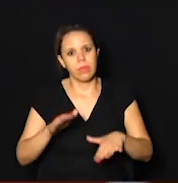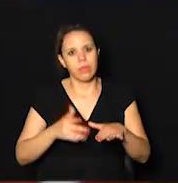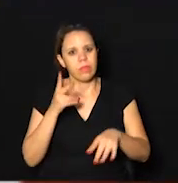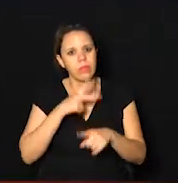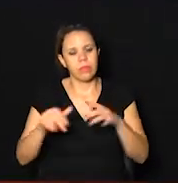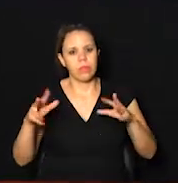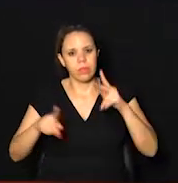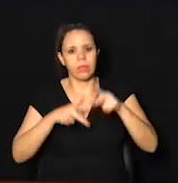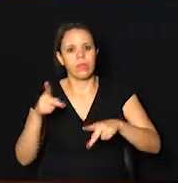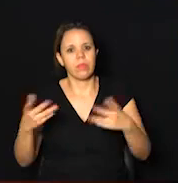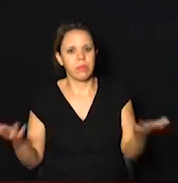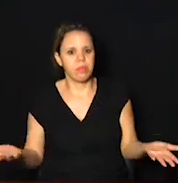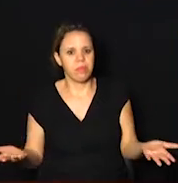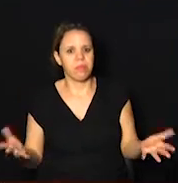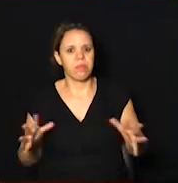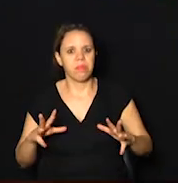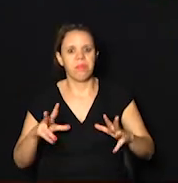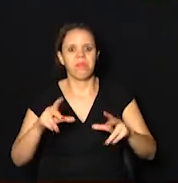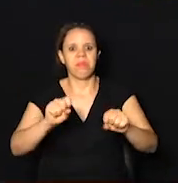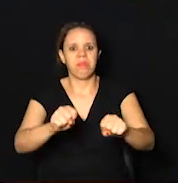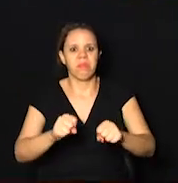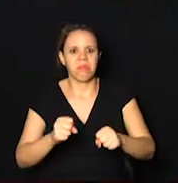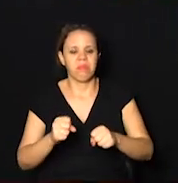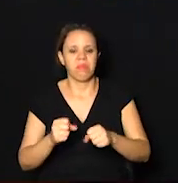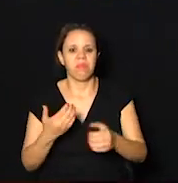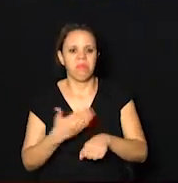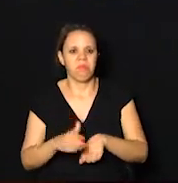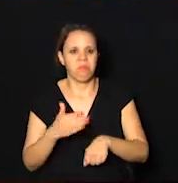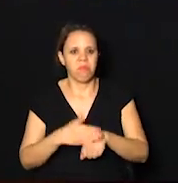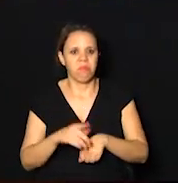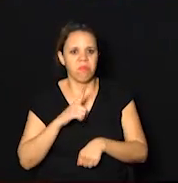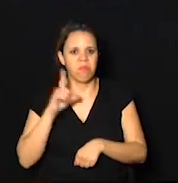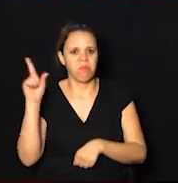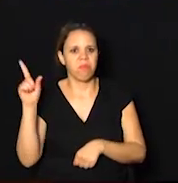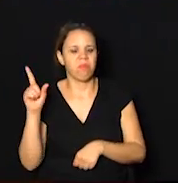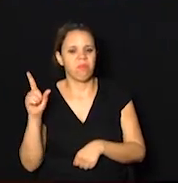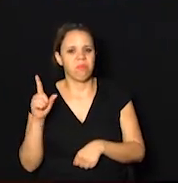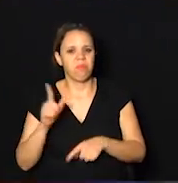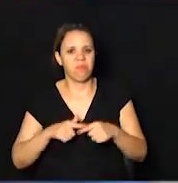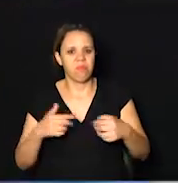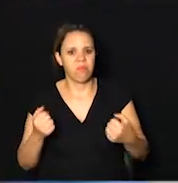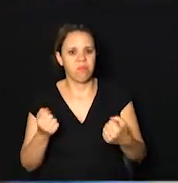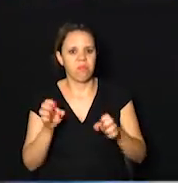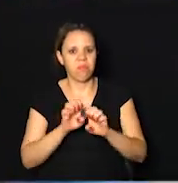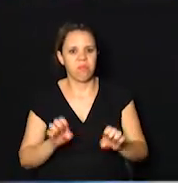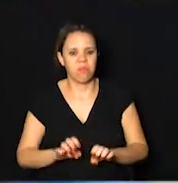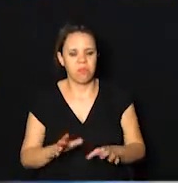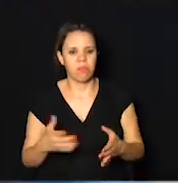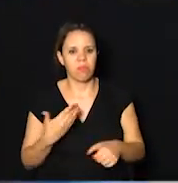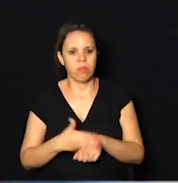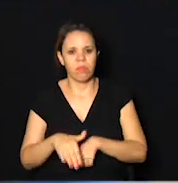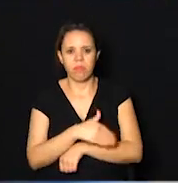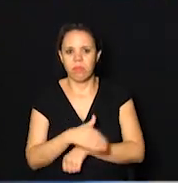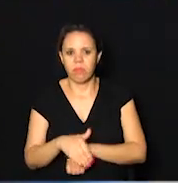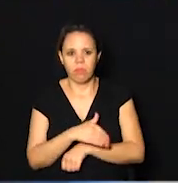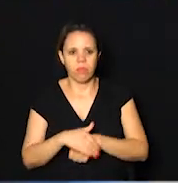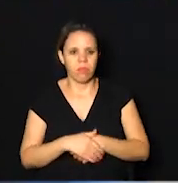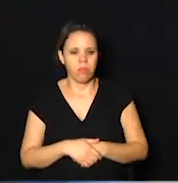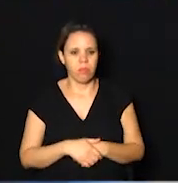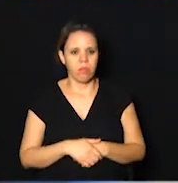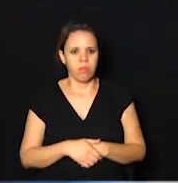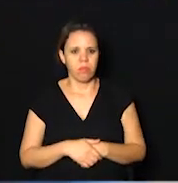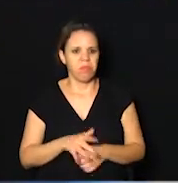muitas vezes e ganha de todo o pessoal com todos aqueles aparatos de treinamento que eles tem lá o mas que a gente tem na rua